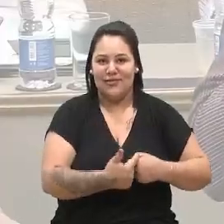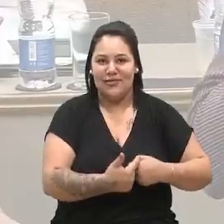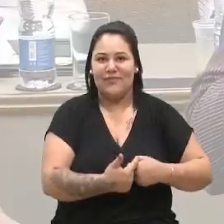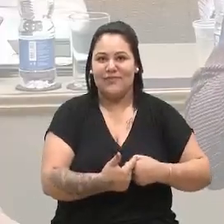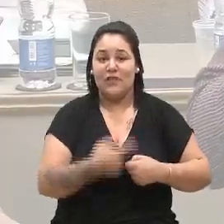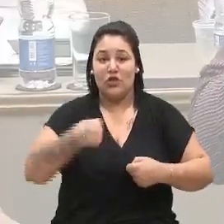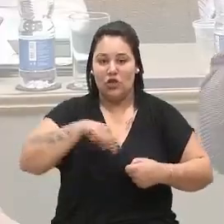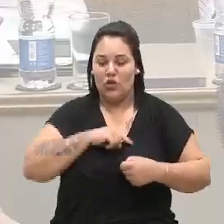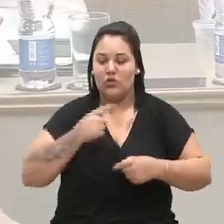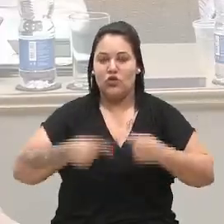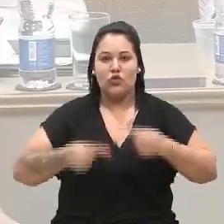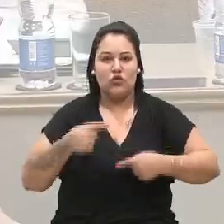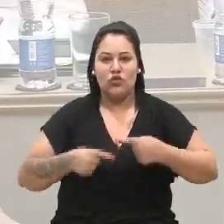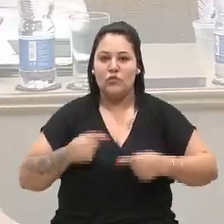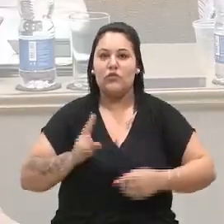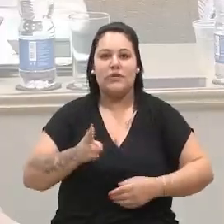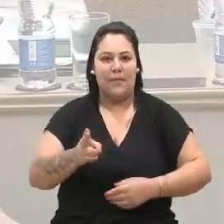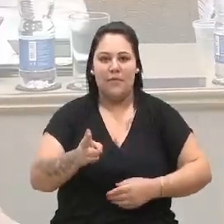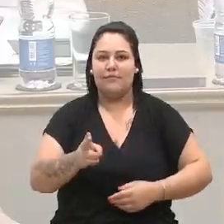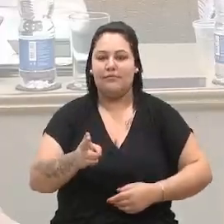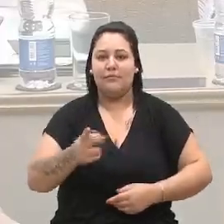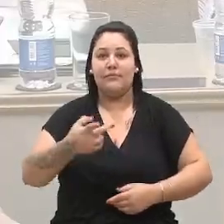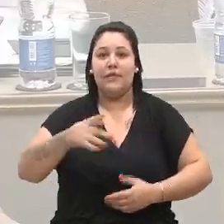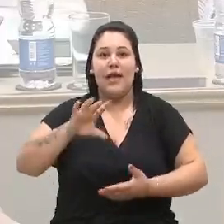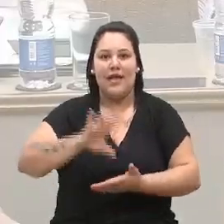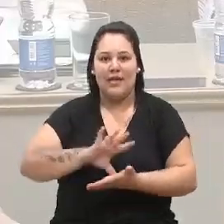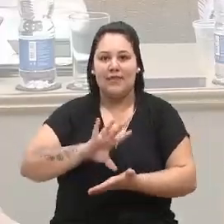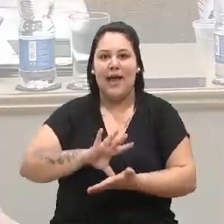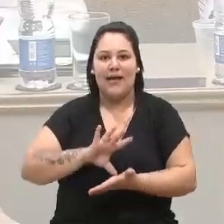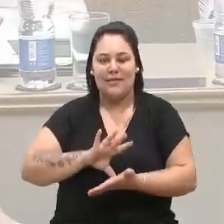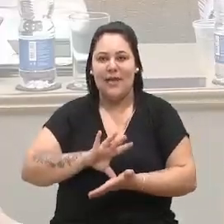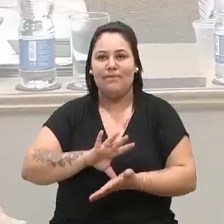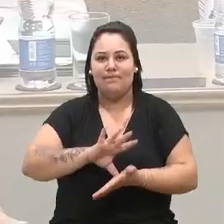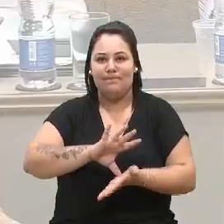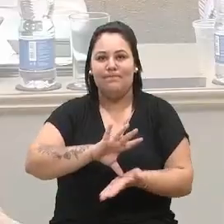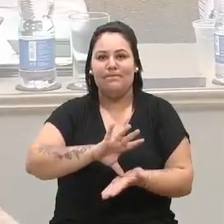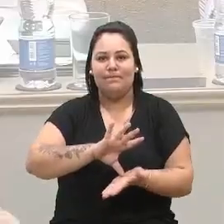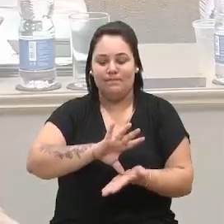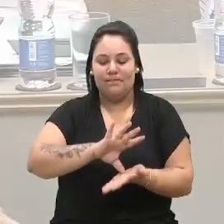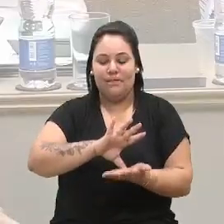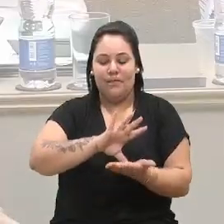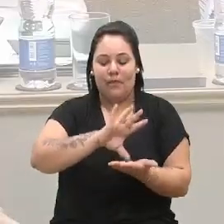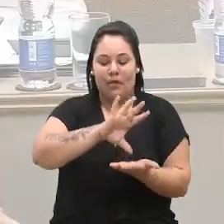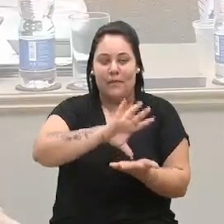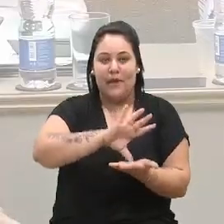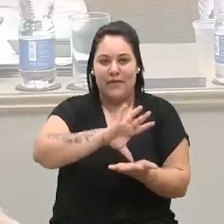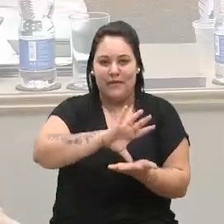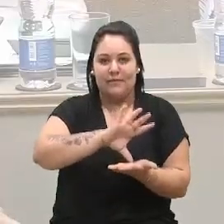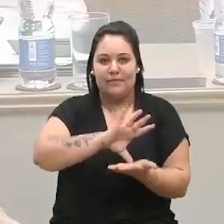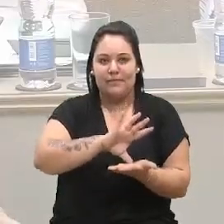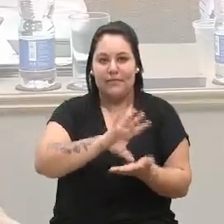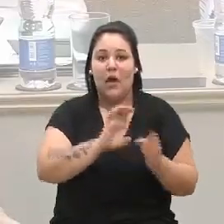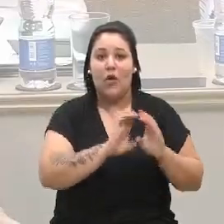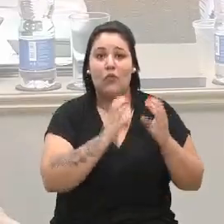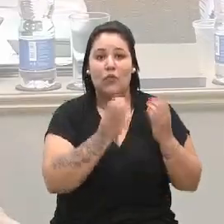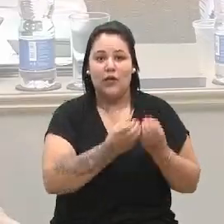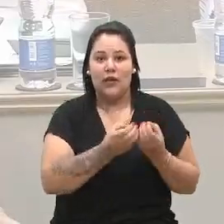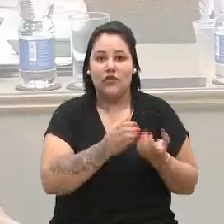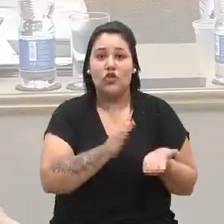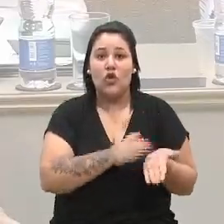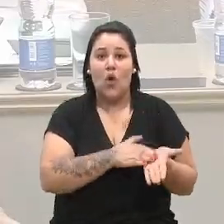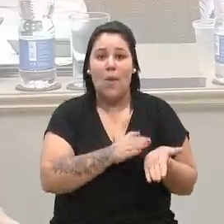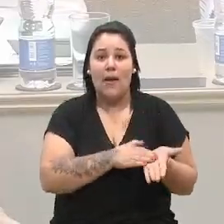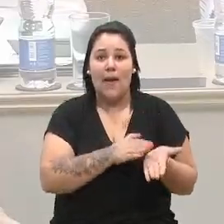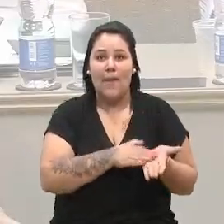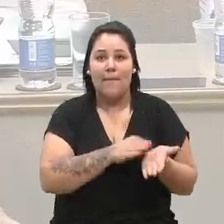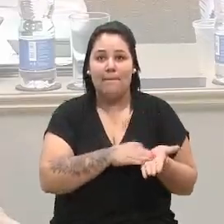isso. E as praças são os pontos que a comunidade cobra uma melhora